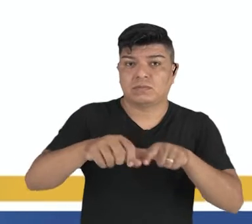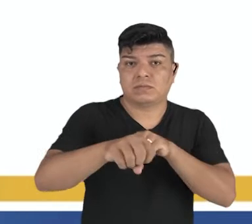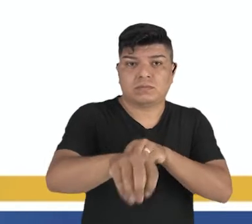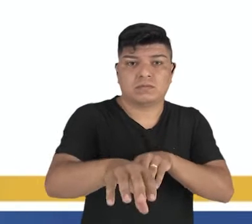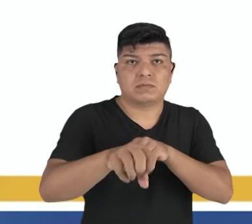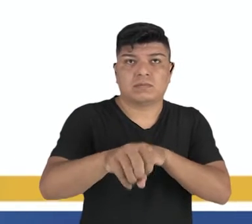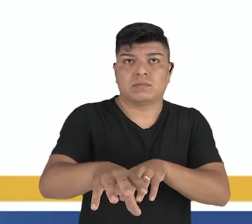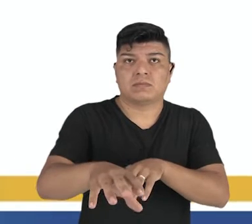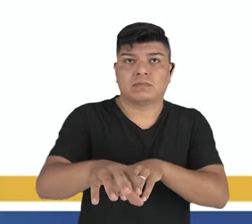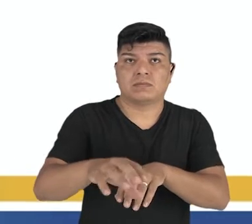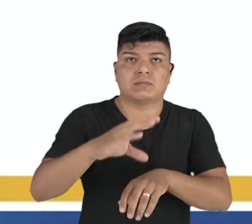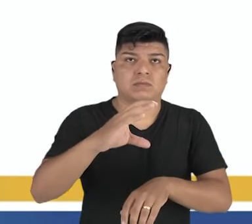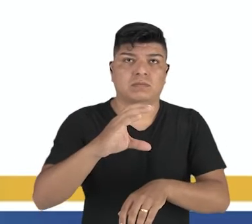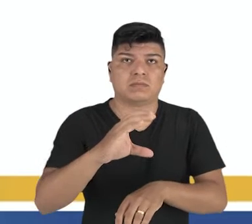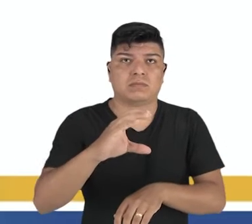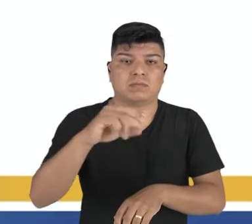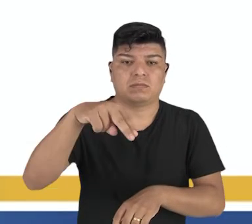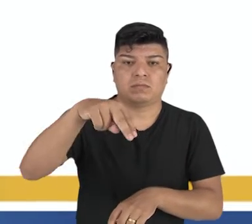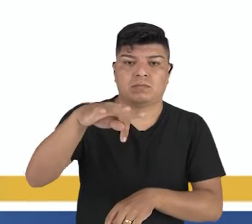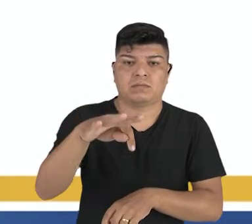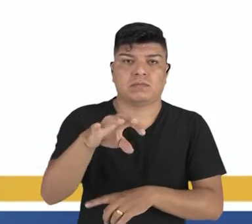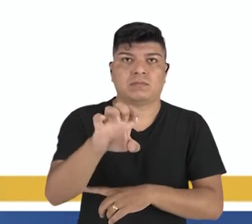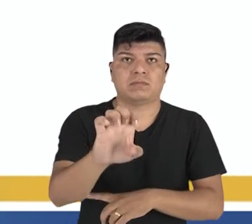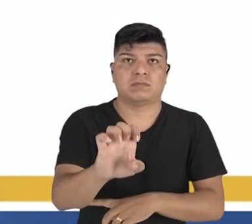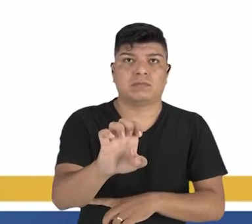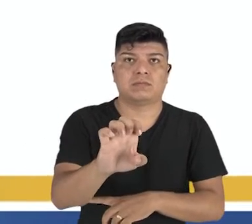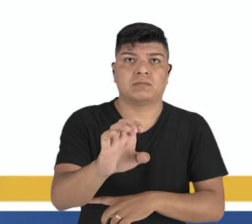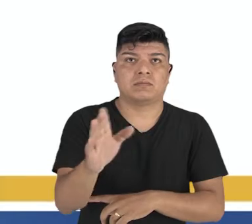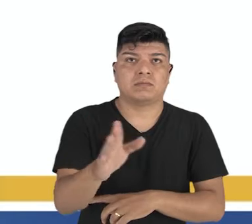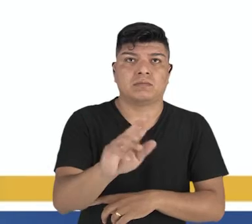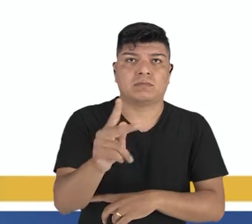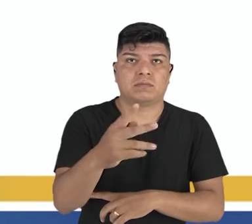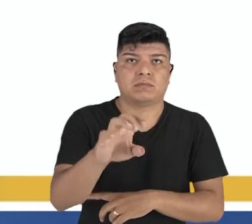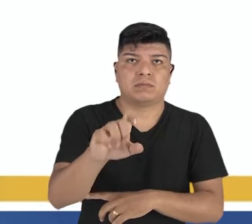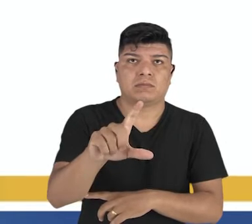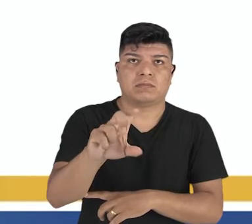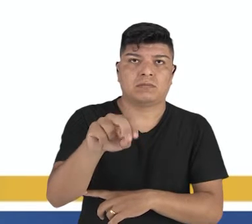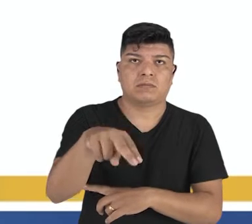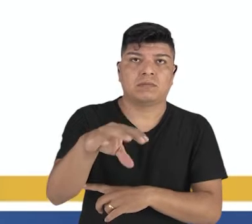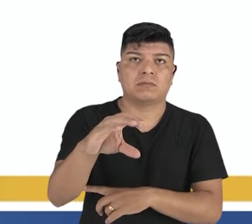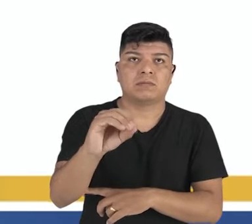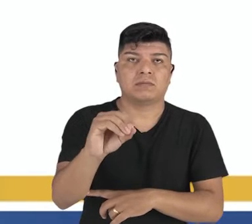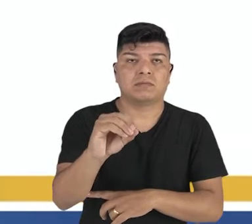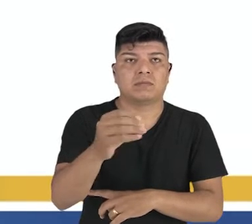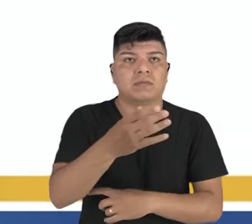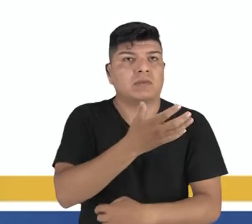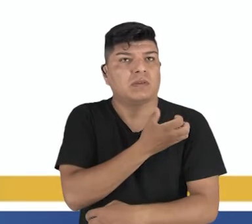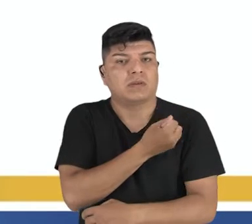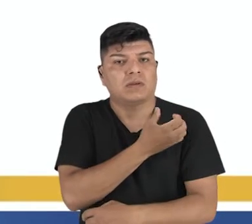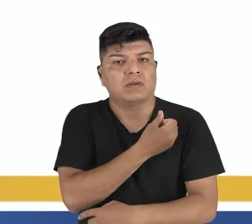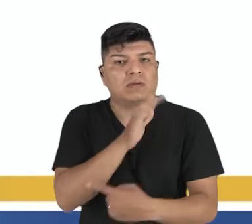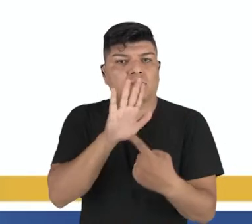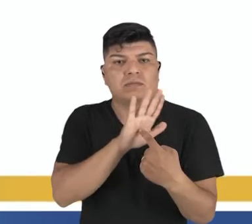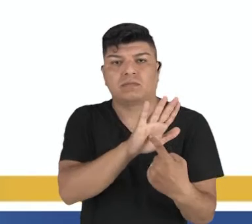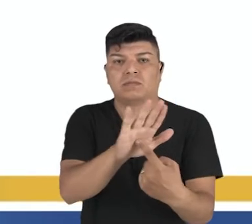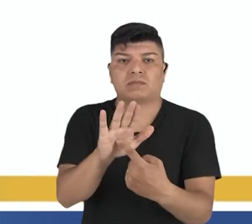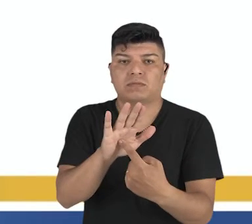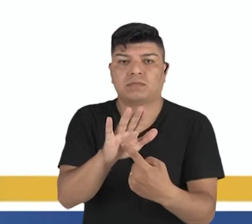Educação, CNTE, Heleno Manuel Gomes Filho, avalia que esses números mostram, contudo, que